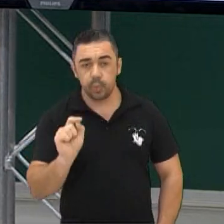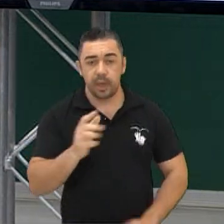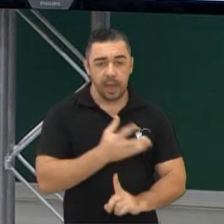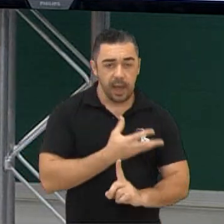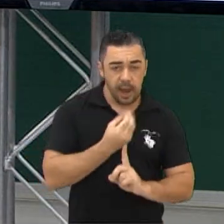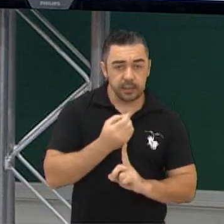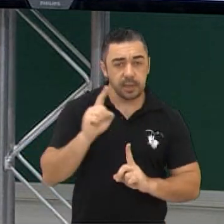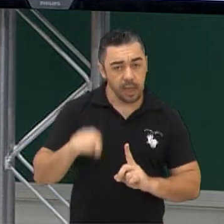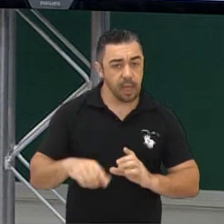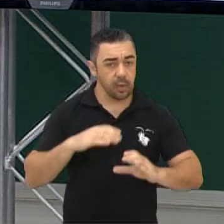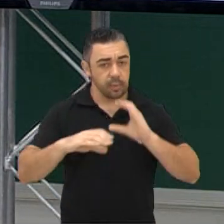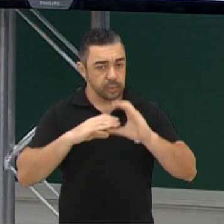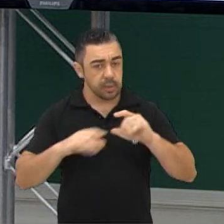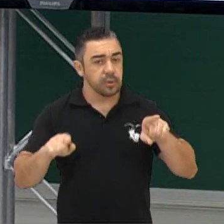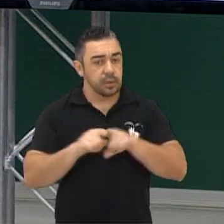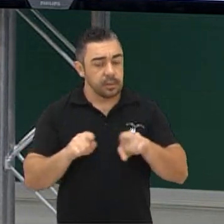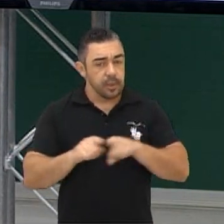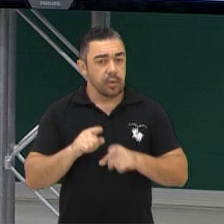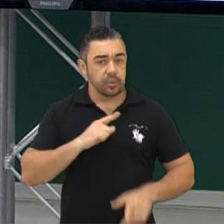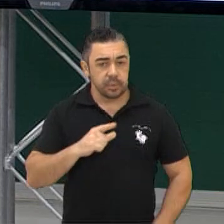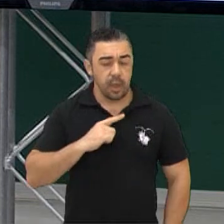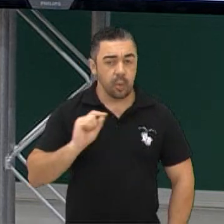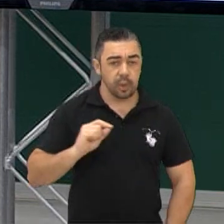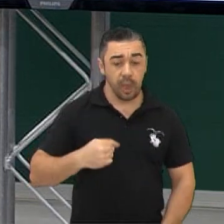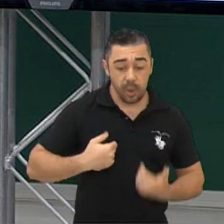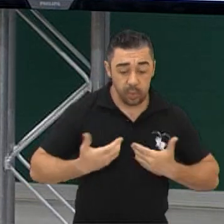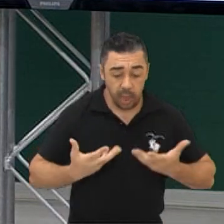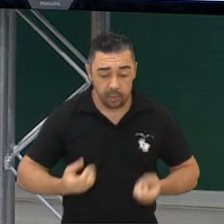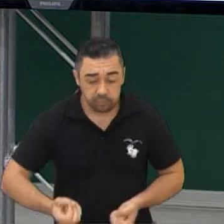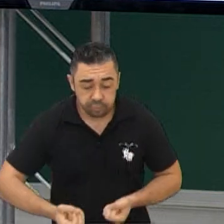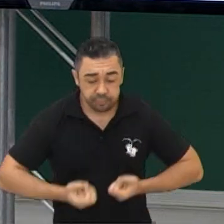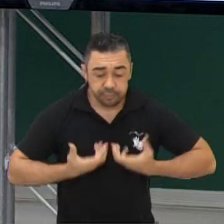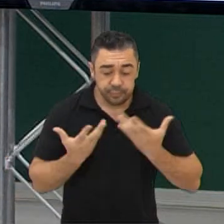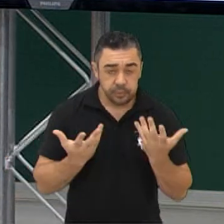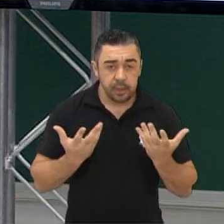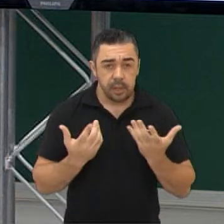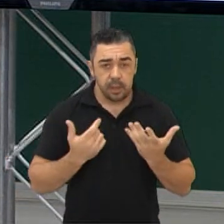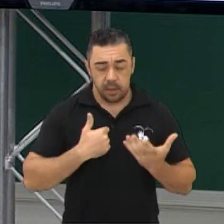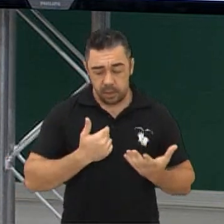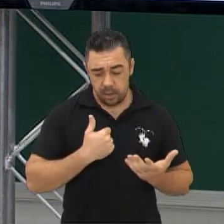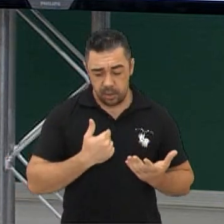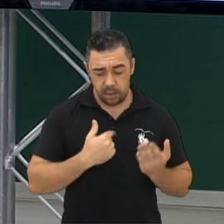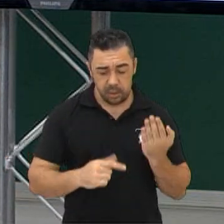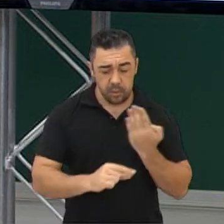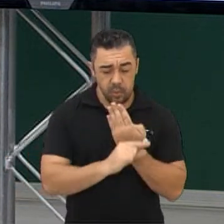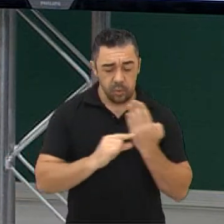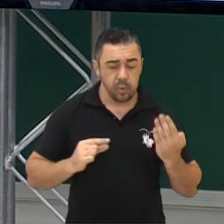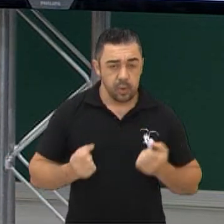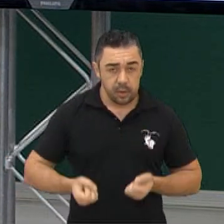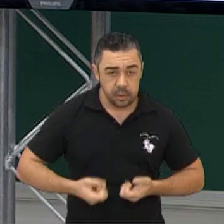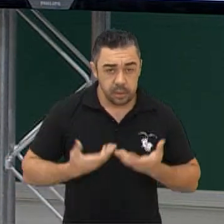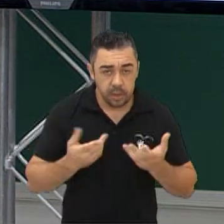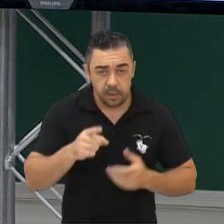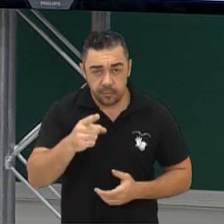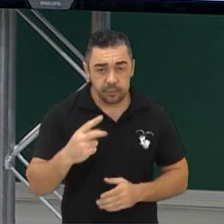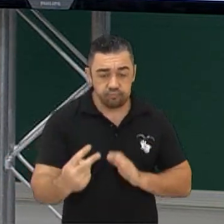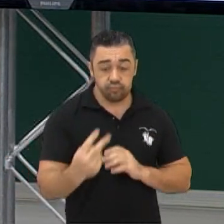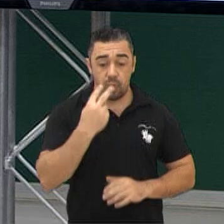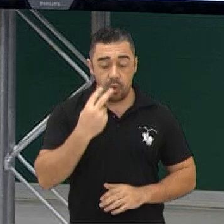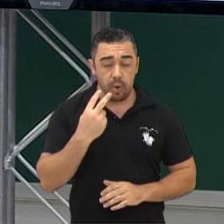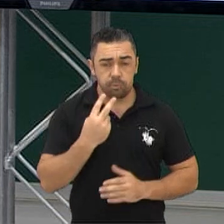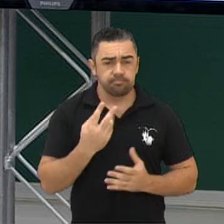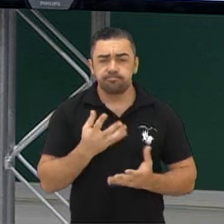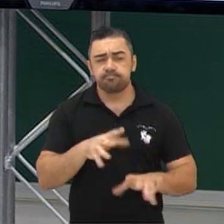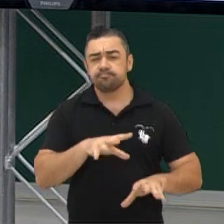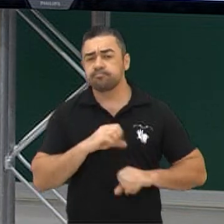é comunicação. Existe uma mensagem que é transmitida por um transmissor e é recebida por um receptor. Esse